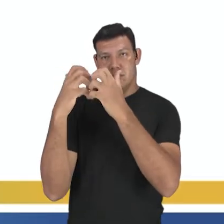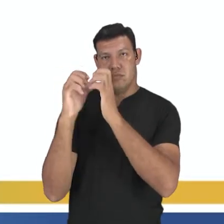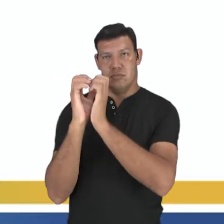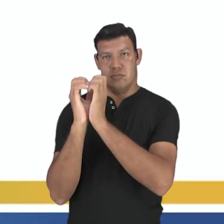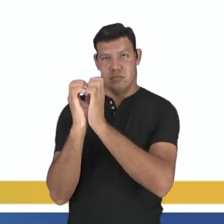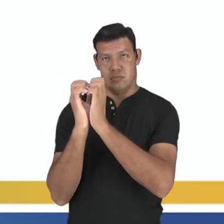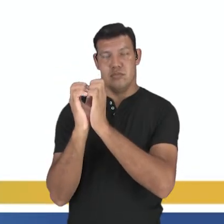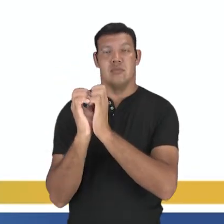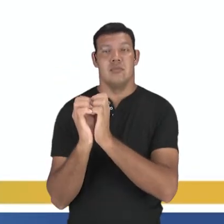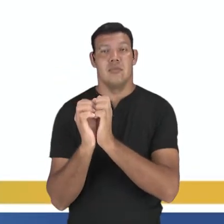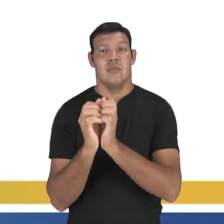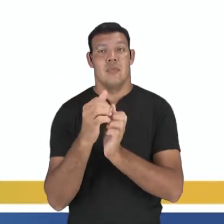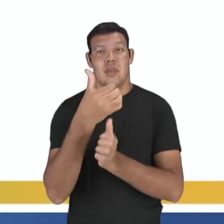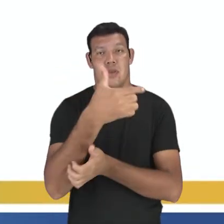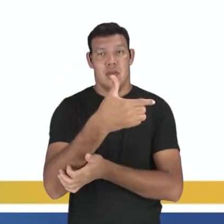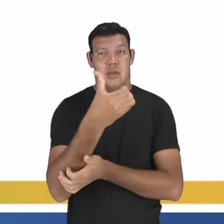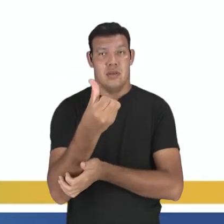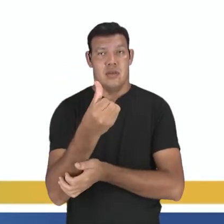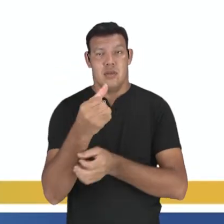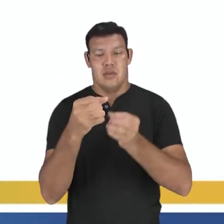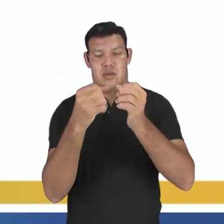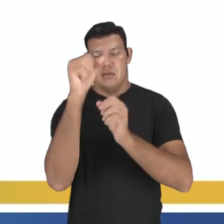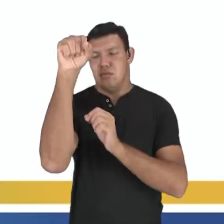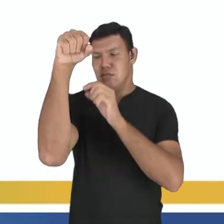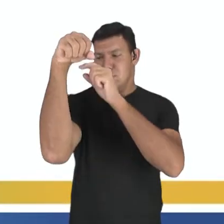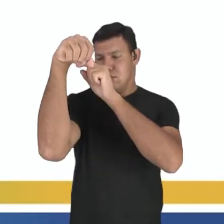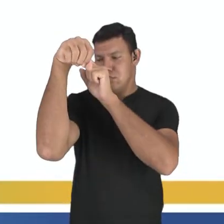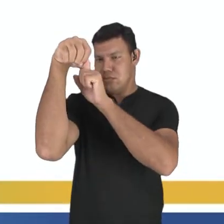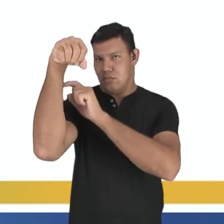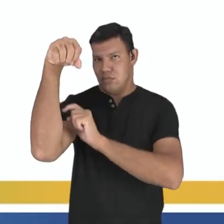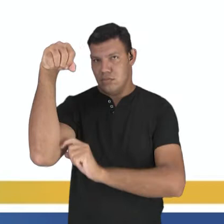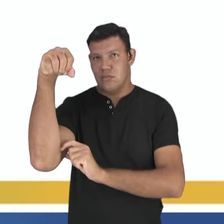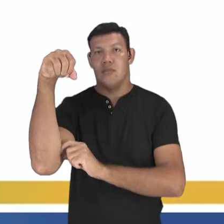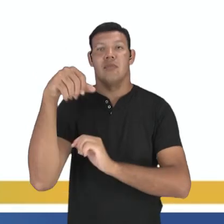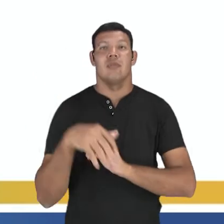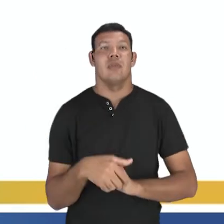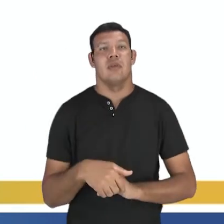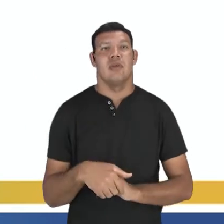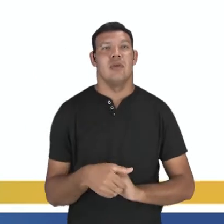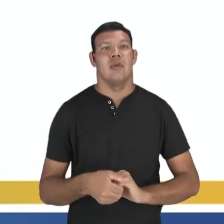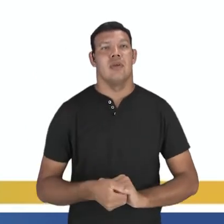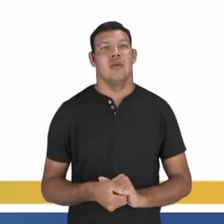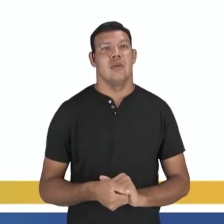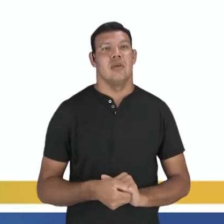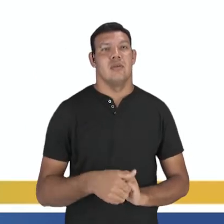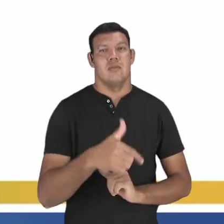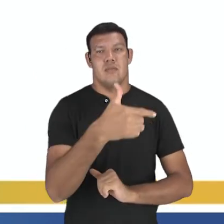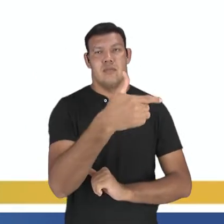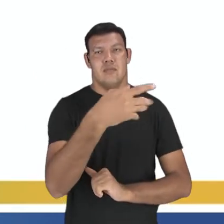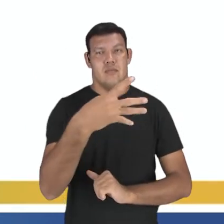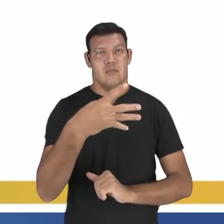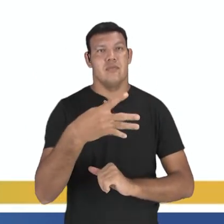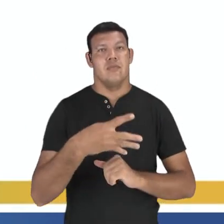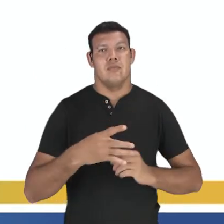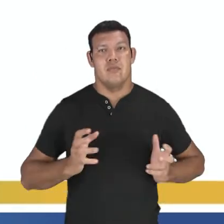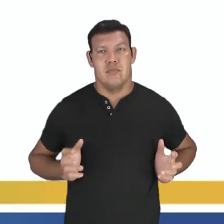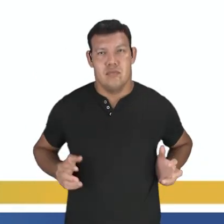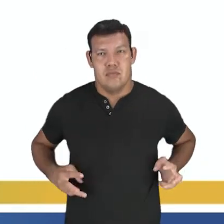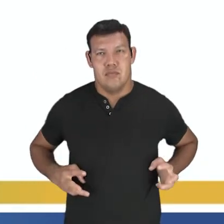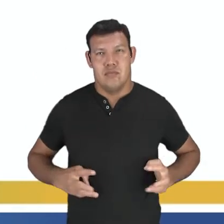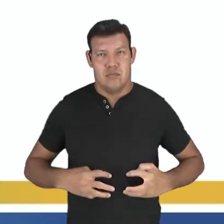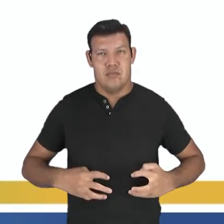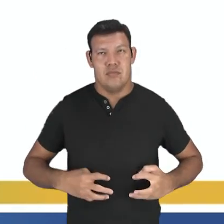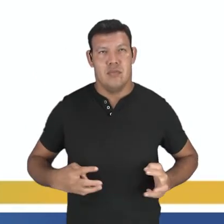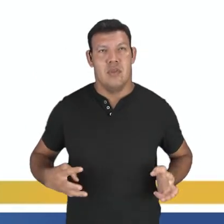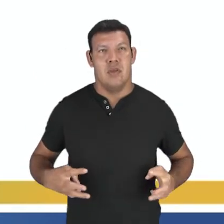26 formando a coluna, 24 costelas, um osso ióide e um externo. Então, há uma divisão, assim,